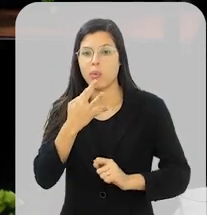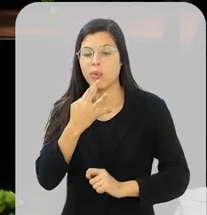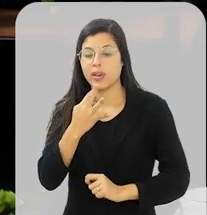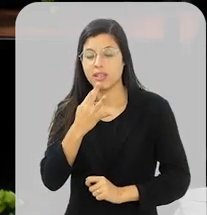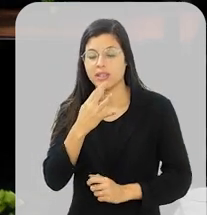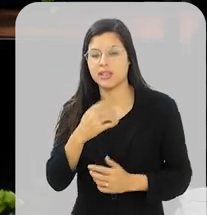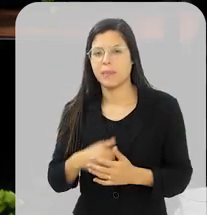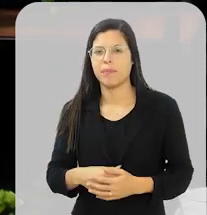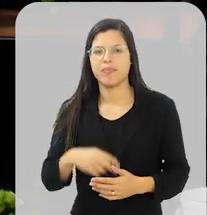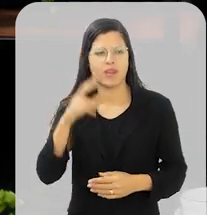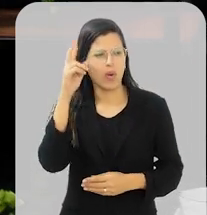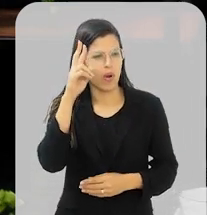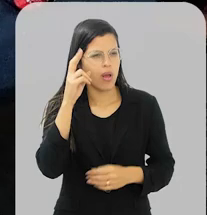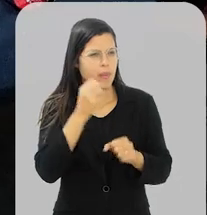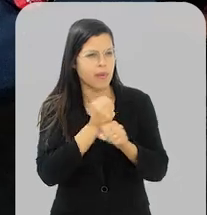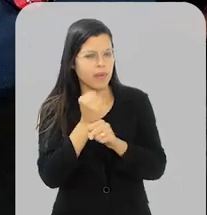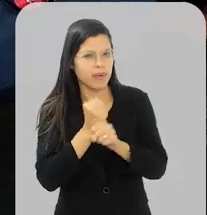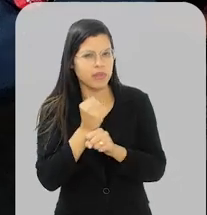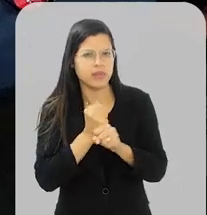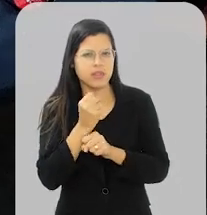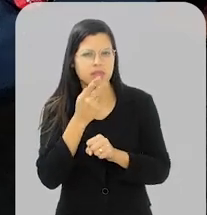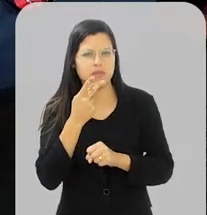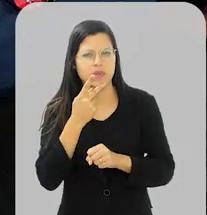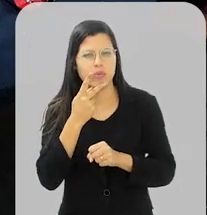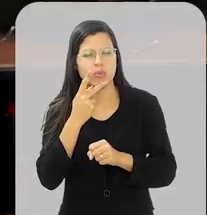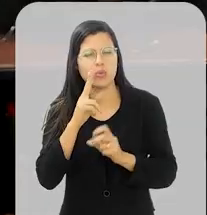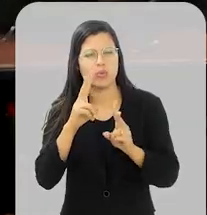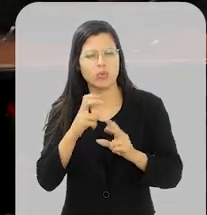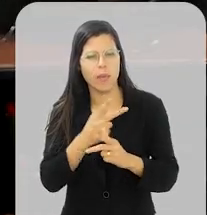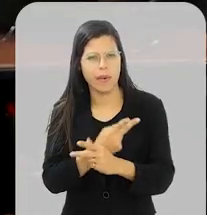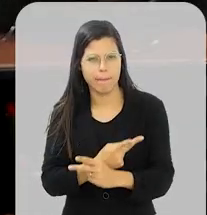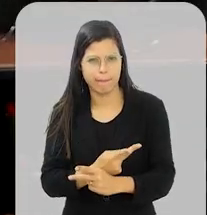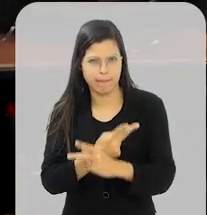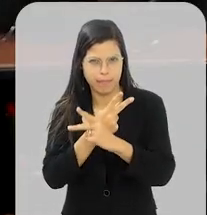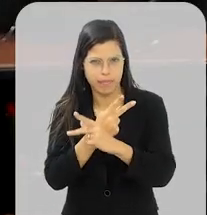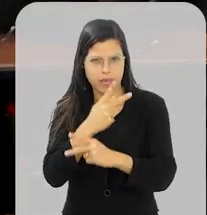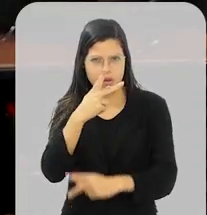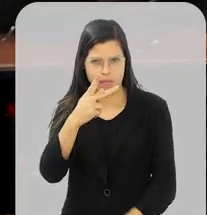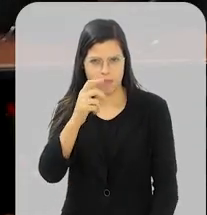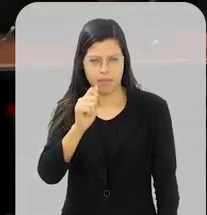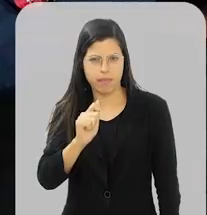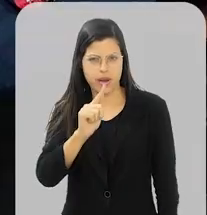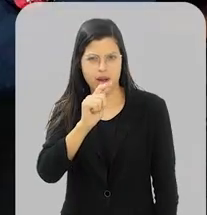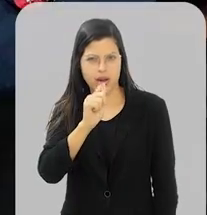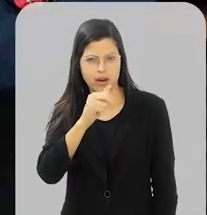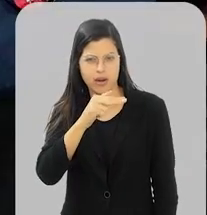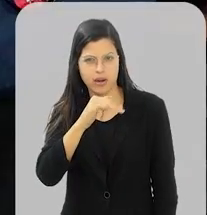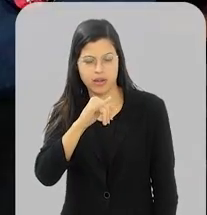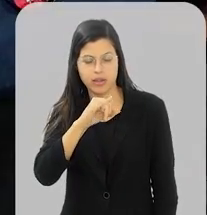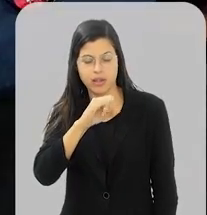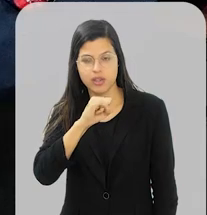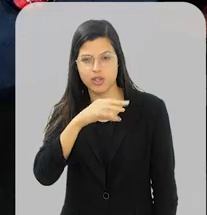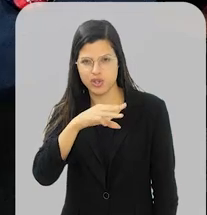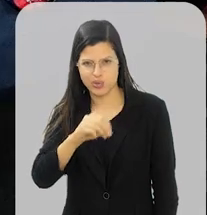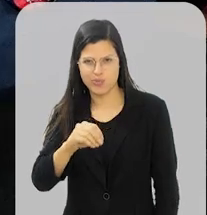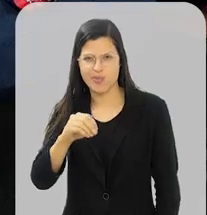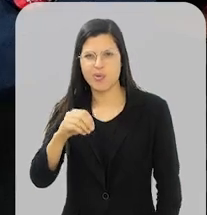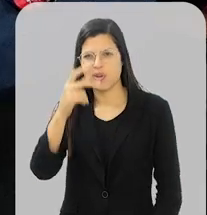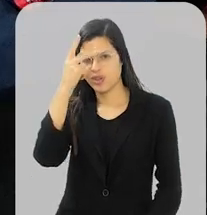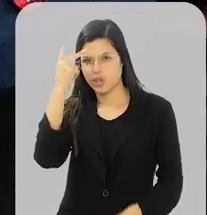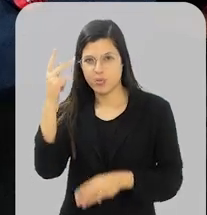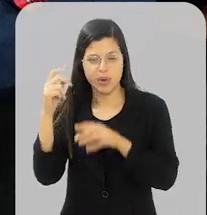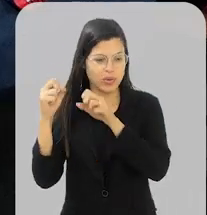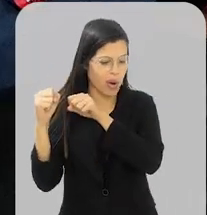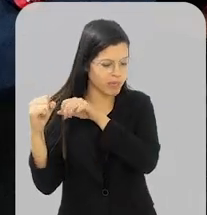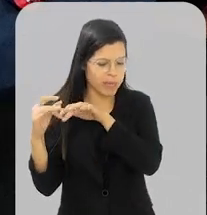me conhecer. lembro no ano que você levou mais sobre paganismo. Paganismo, E os né? Wiccas